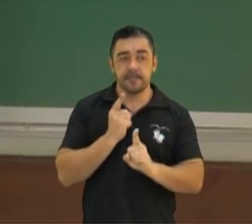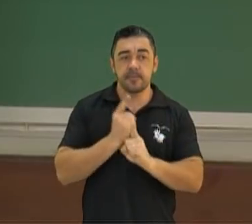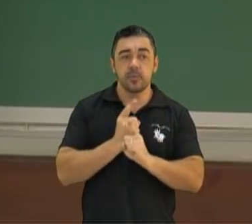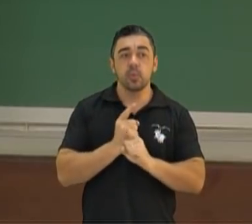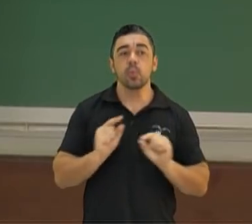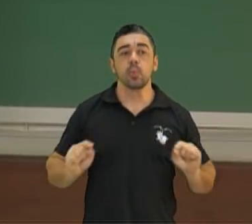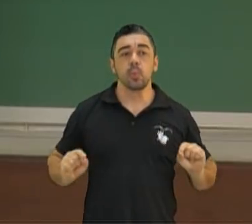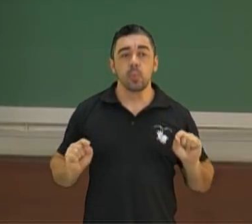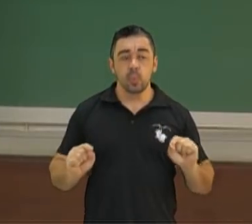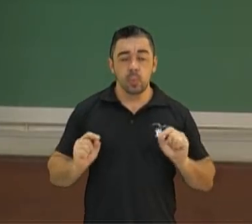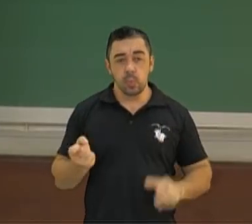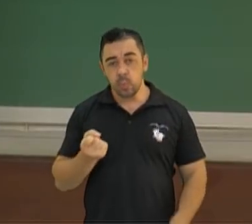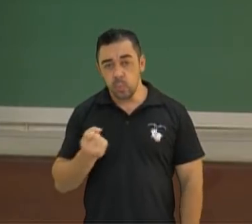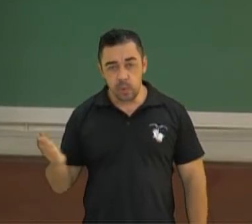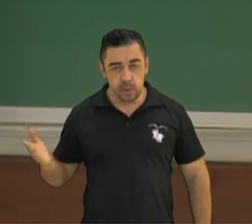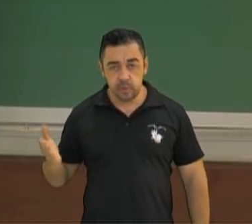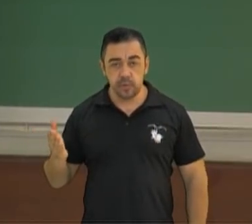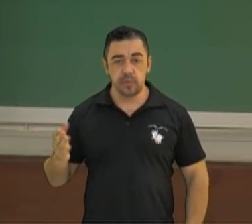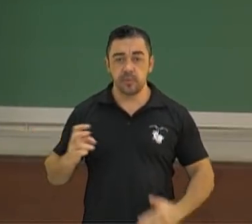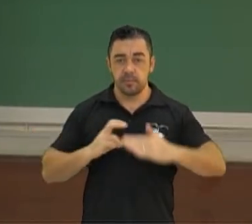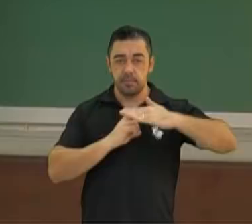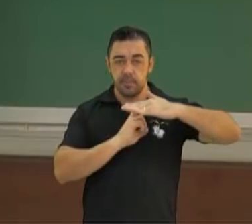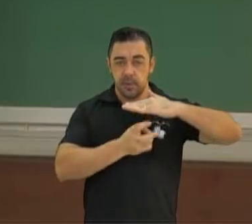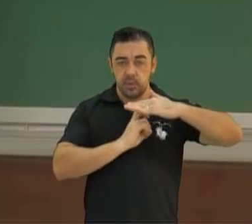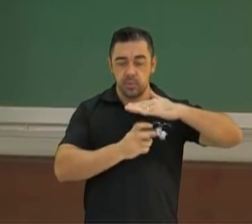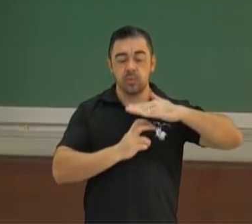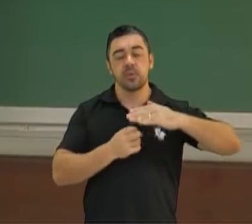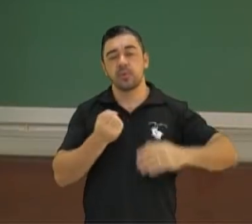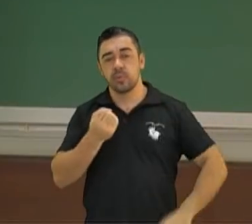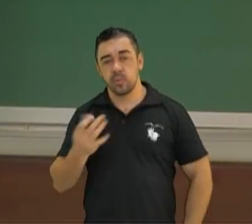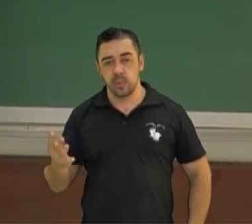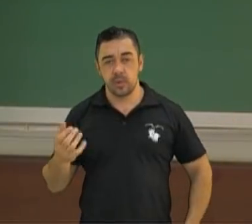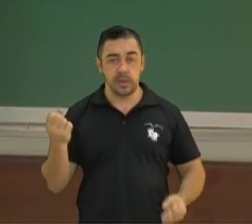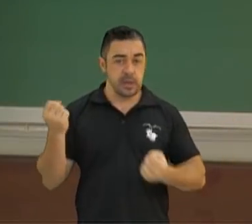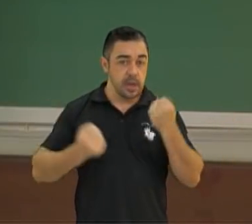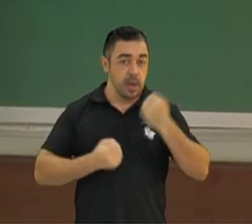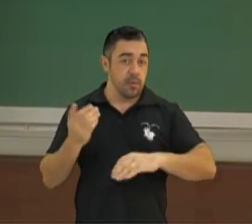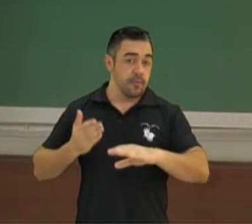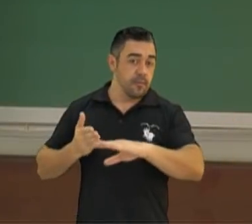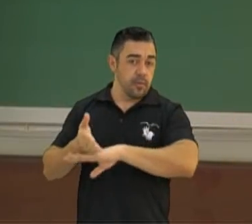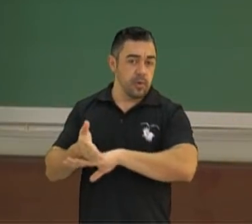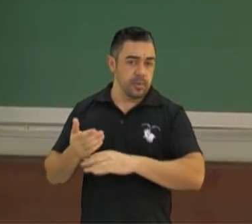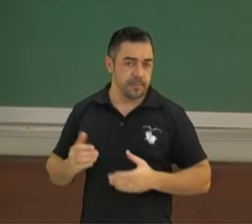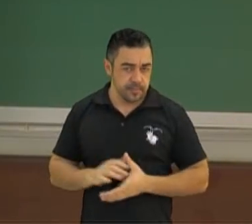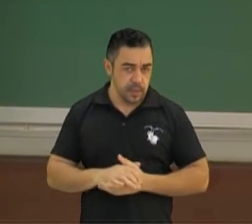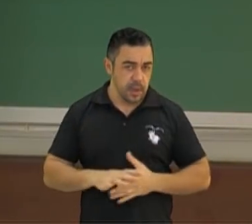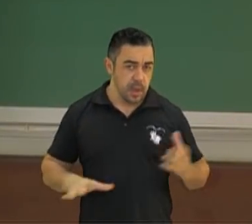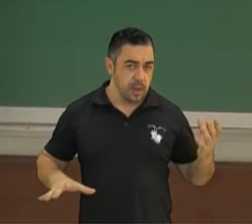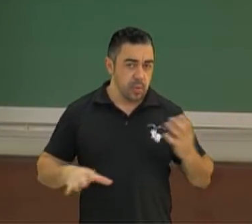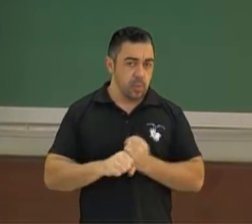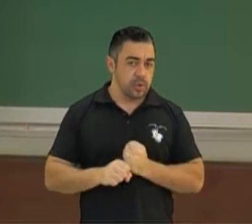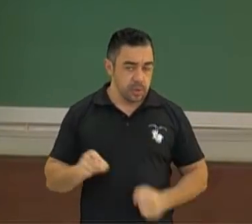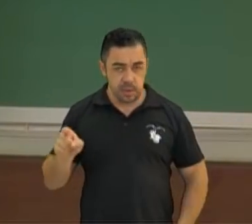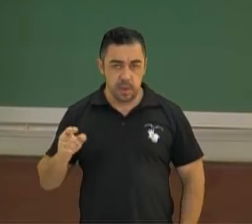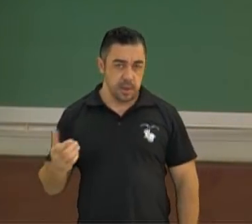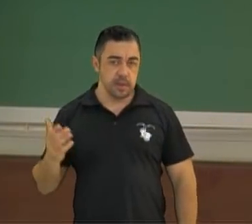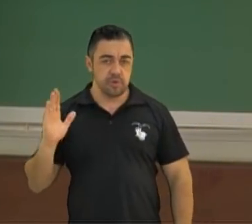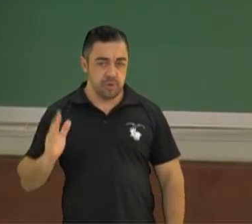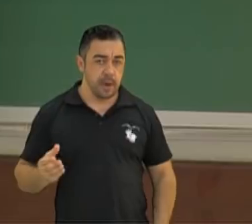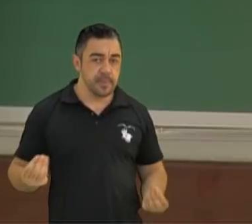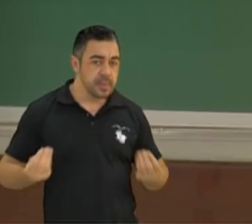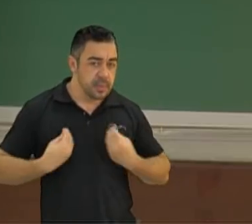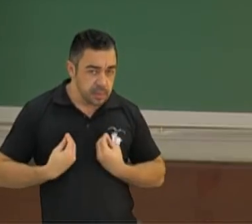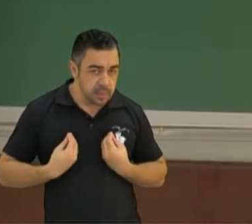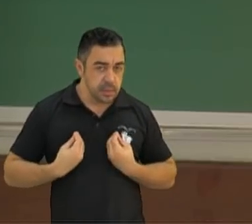descobrirmos quantos foram de metrô e de carro para esse congresso. O que são as quantidades que o exercício já me